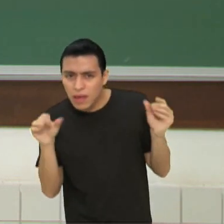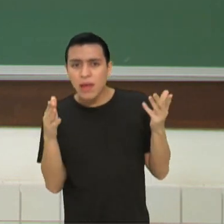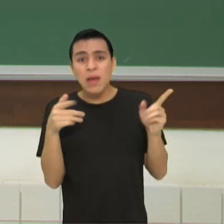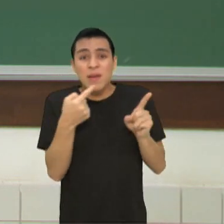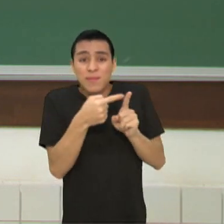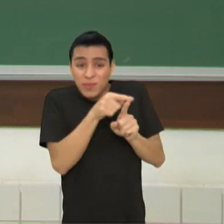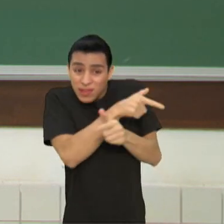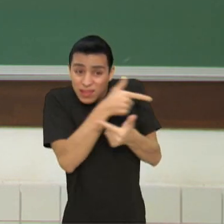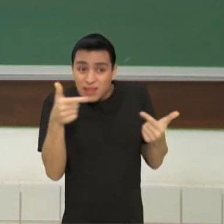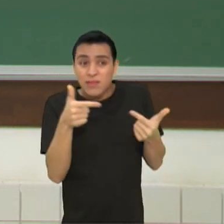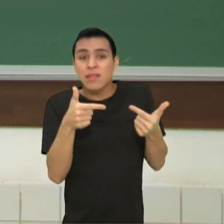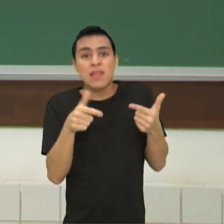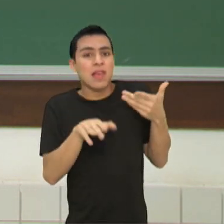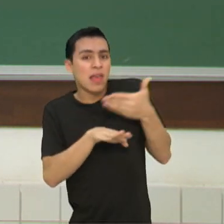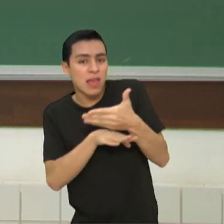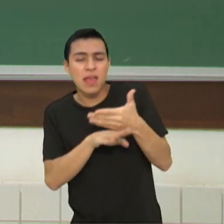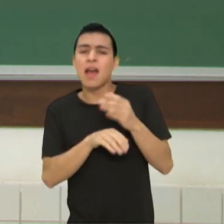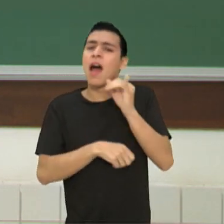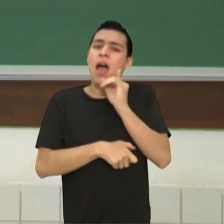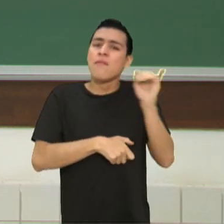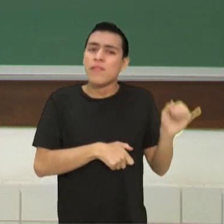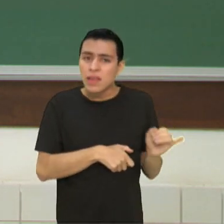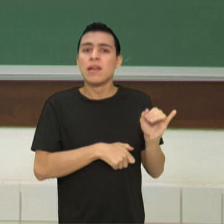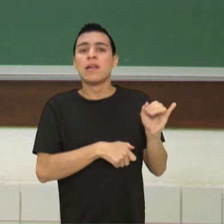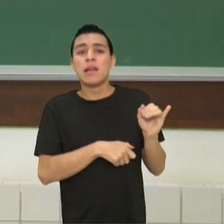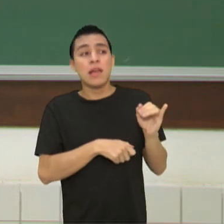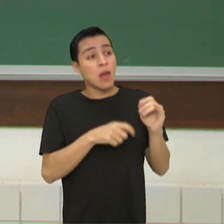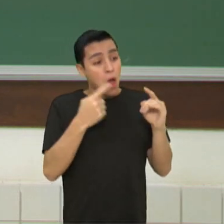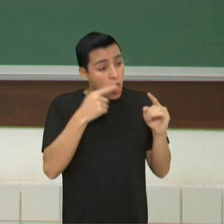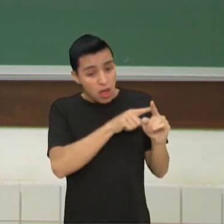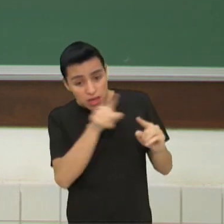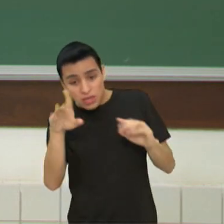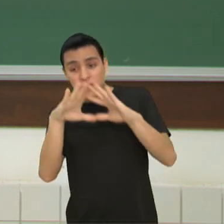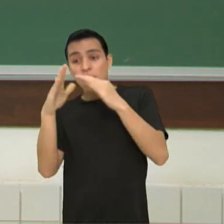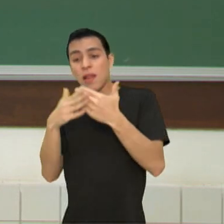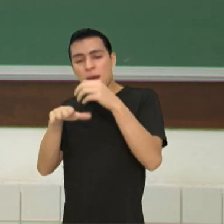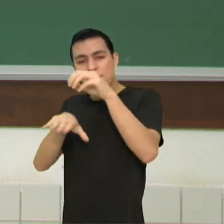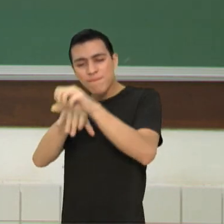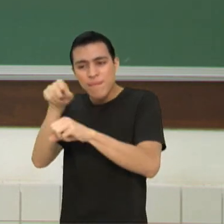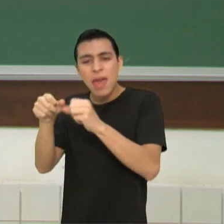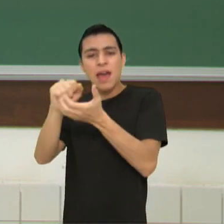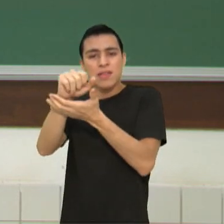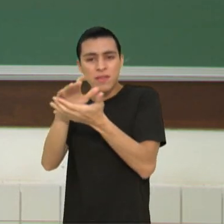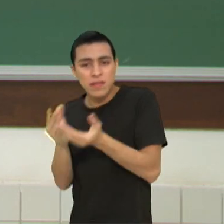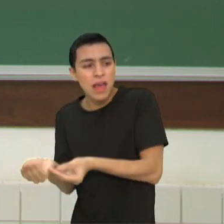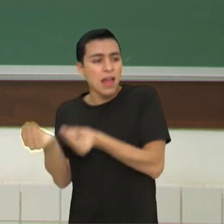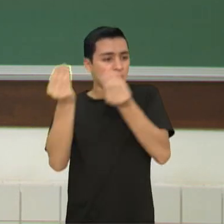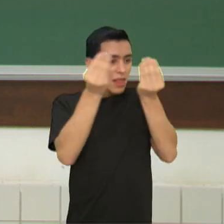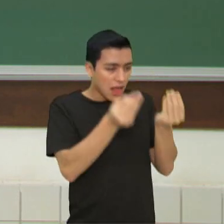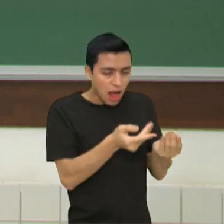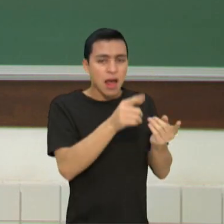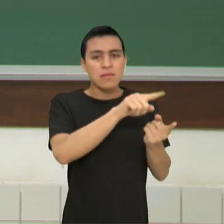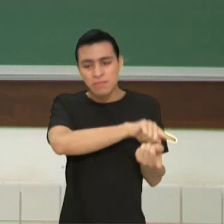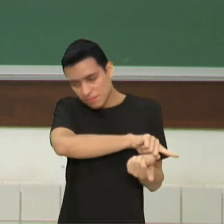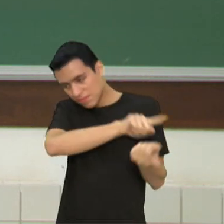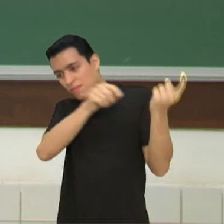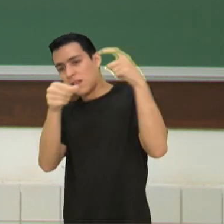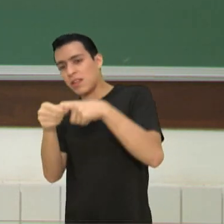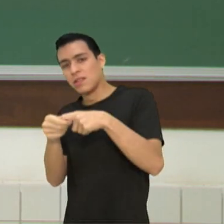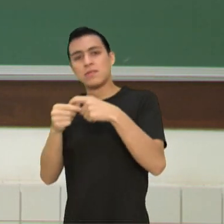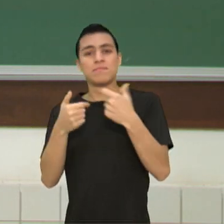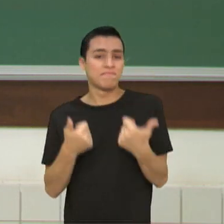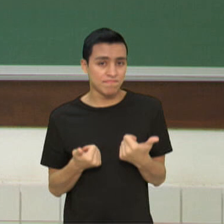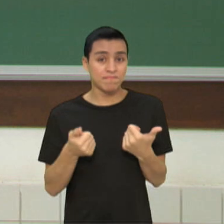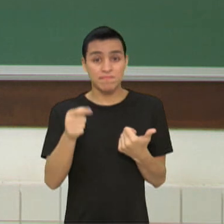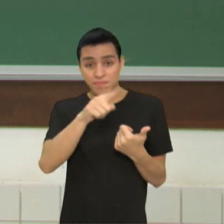porque não tem acesso, avise ele precisa ir até a escola, pegar as atividades, devolver. Se você está assistindo pela